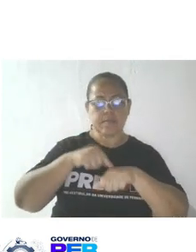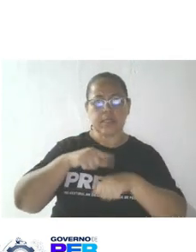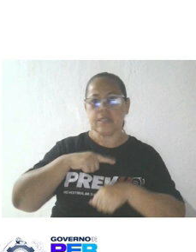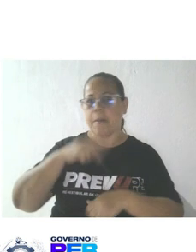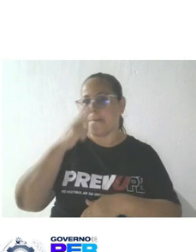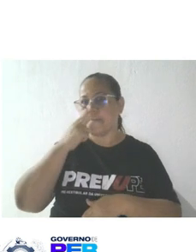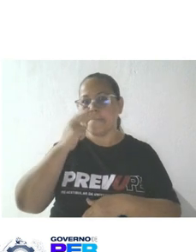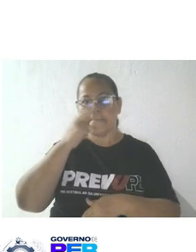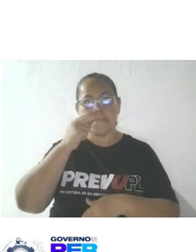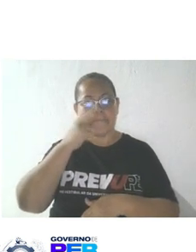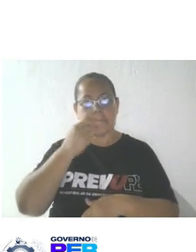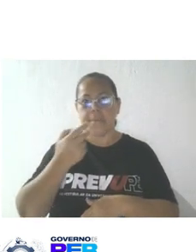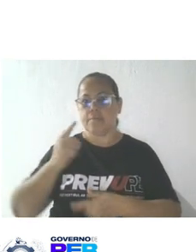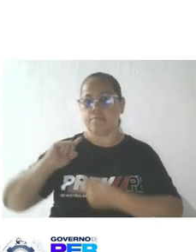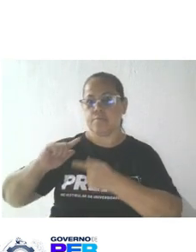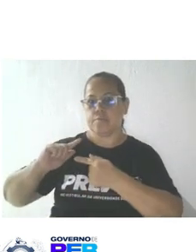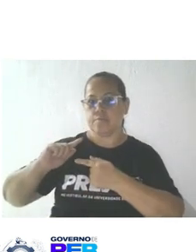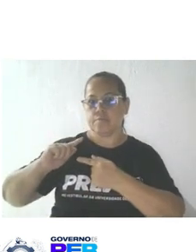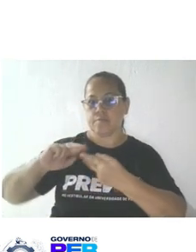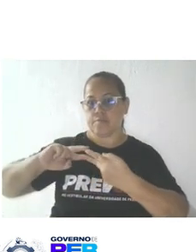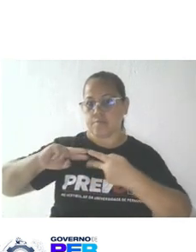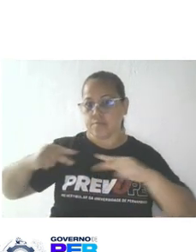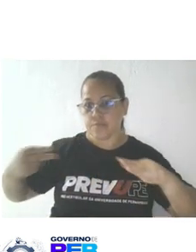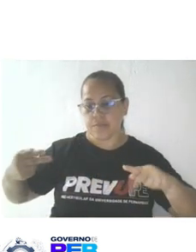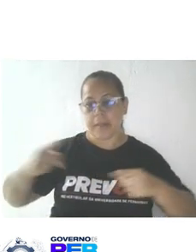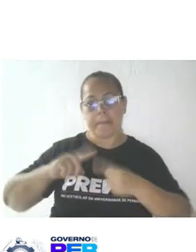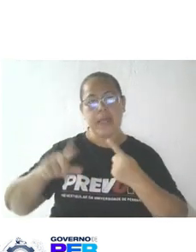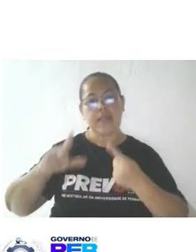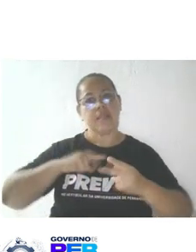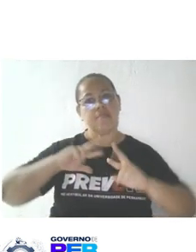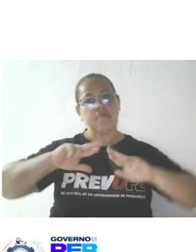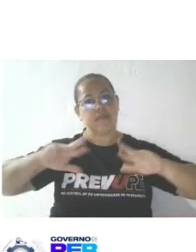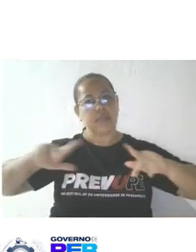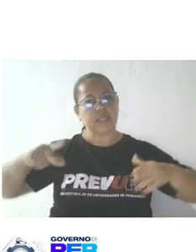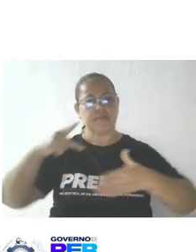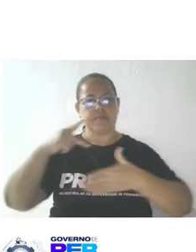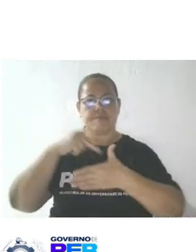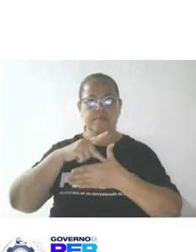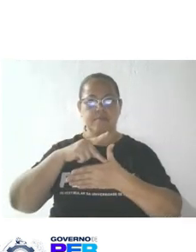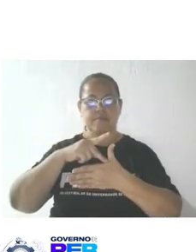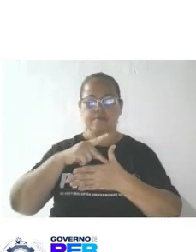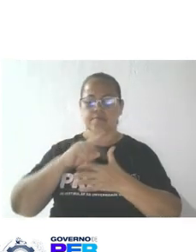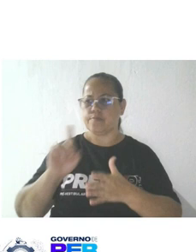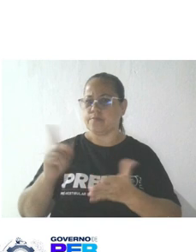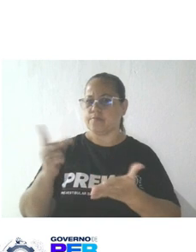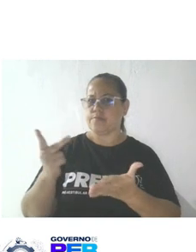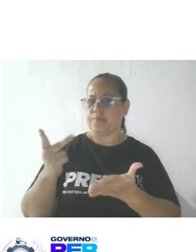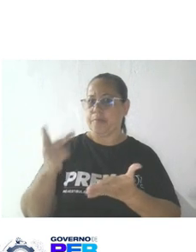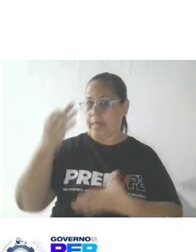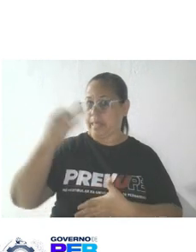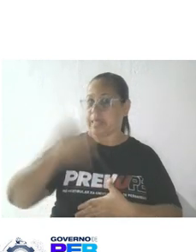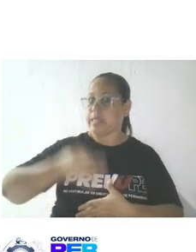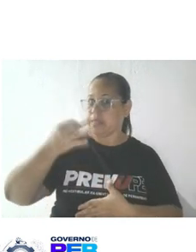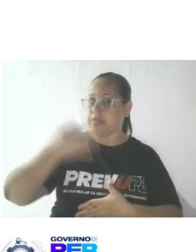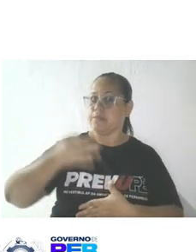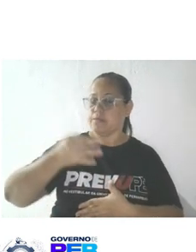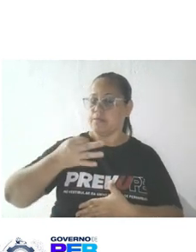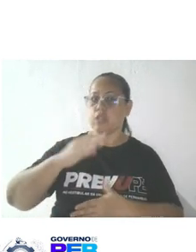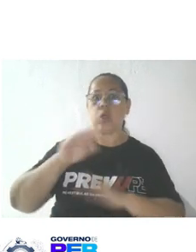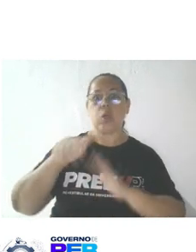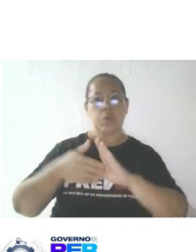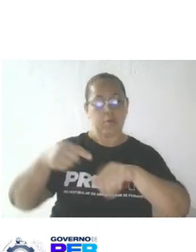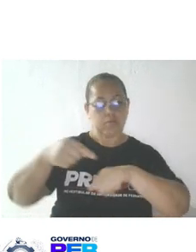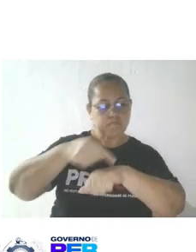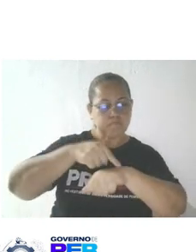material genético, mas possuem capacidade de produzir diferentes proteínas. Pessoal, essa alternativa é correta. Todas as células